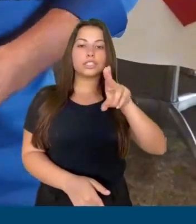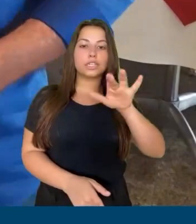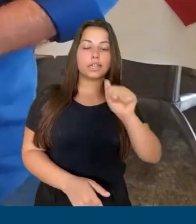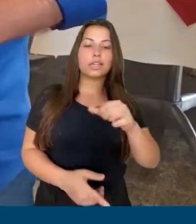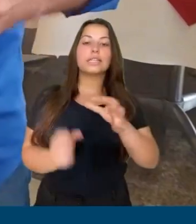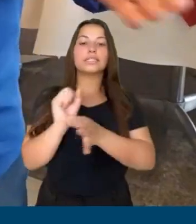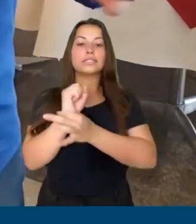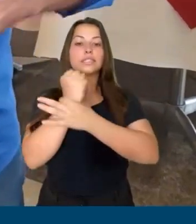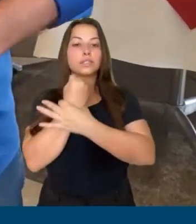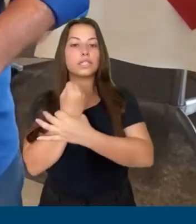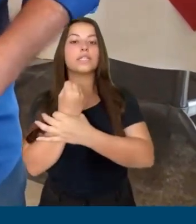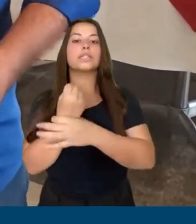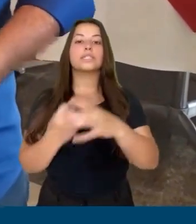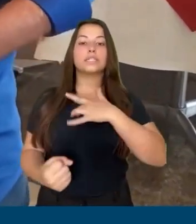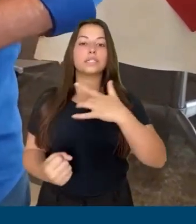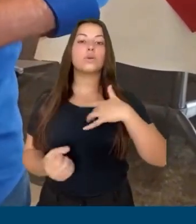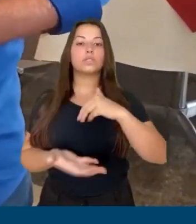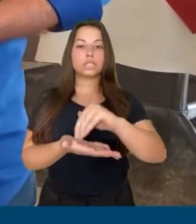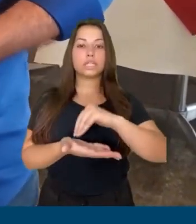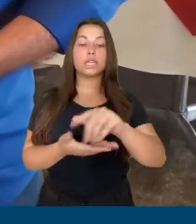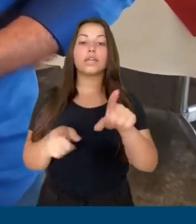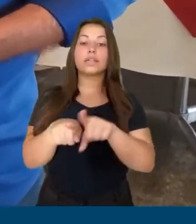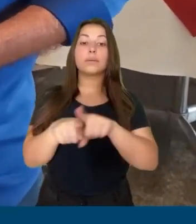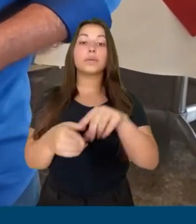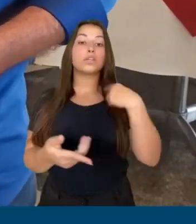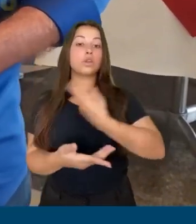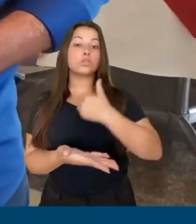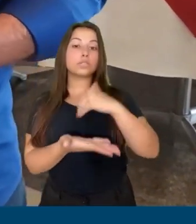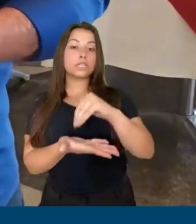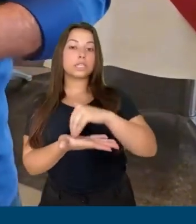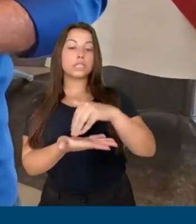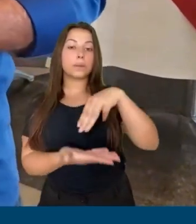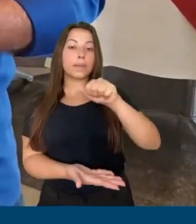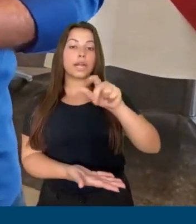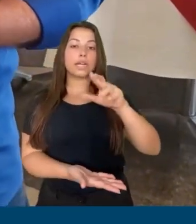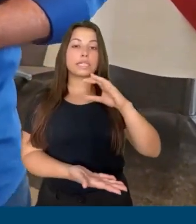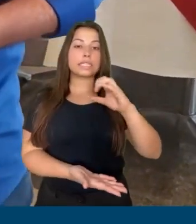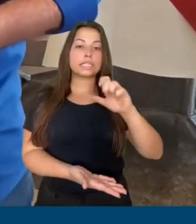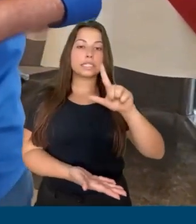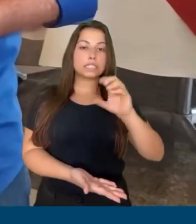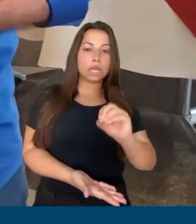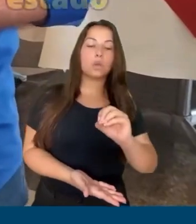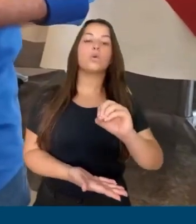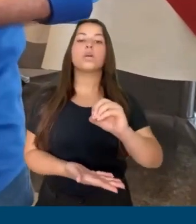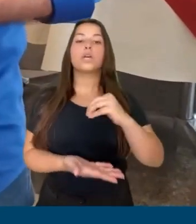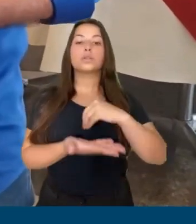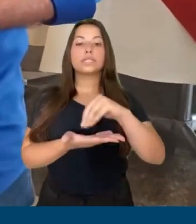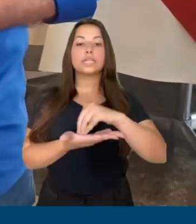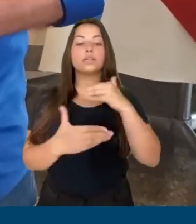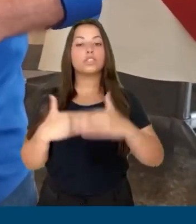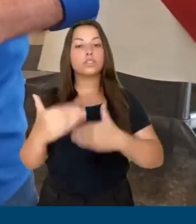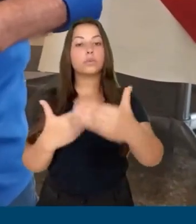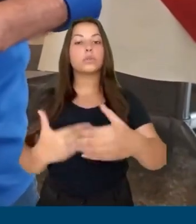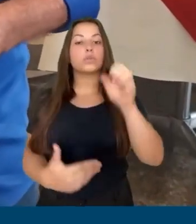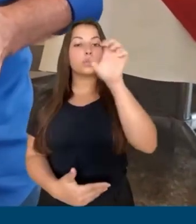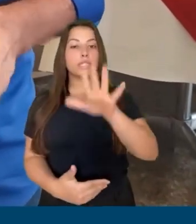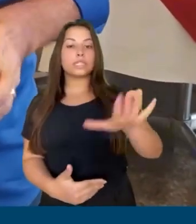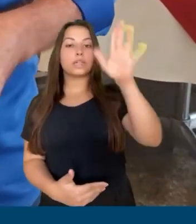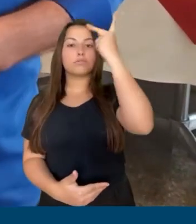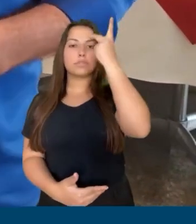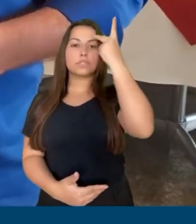de Saúde e principalmente do nosso secretário Marcelo Branco, que é o secretário de Desenvolvimento do Estado de São Paulo. A reunião